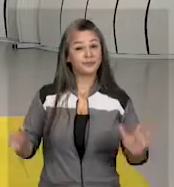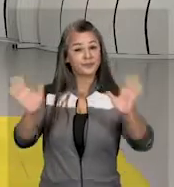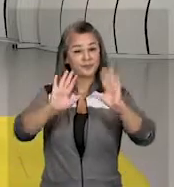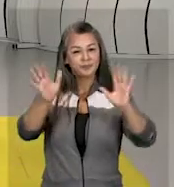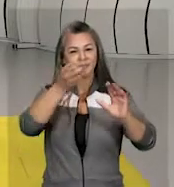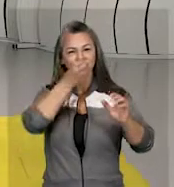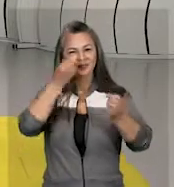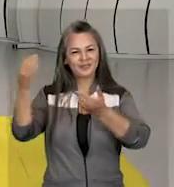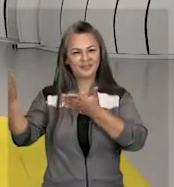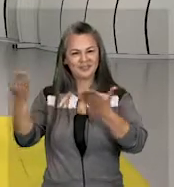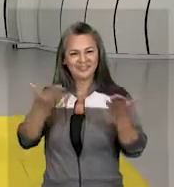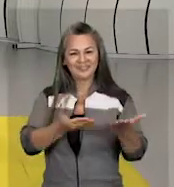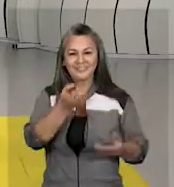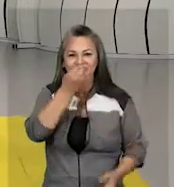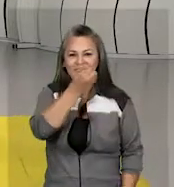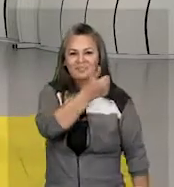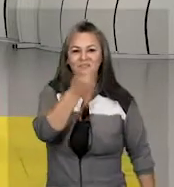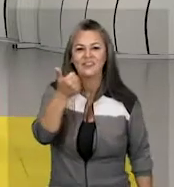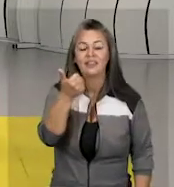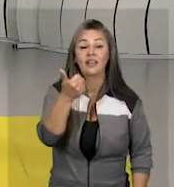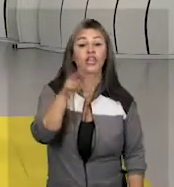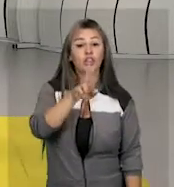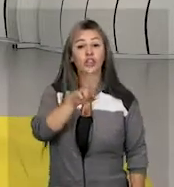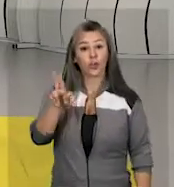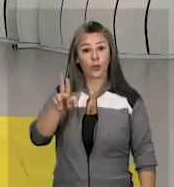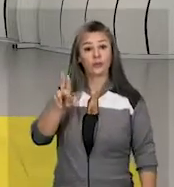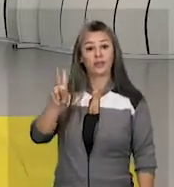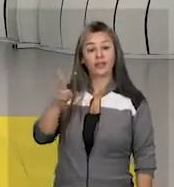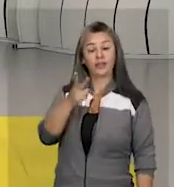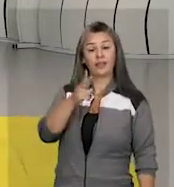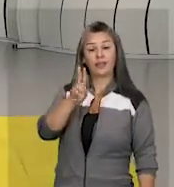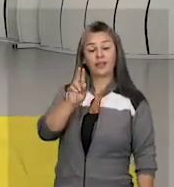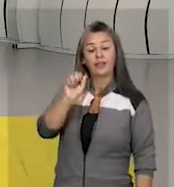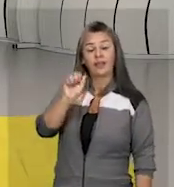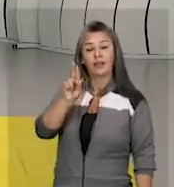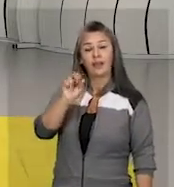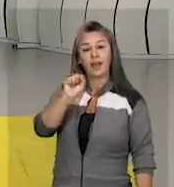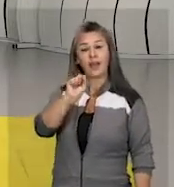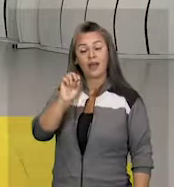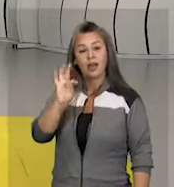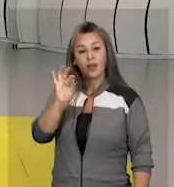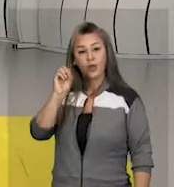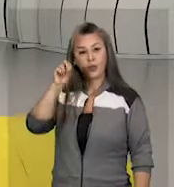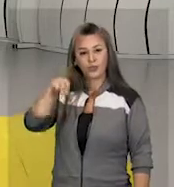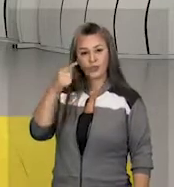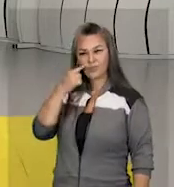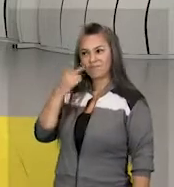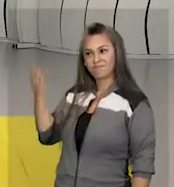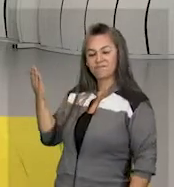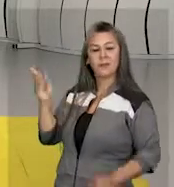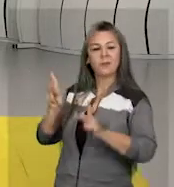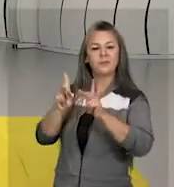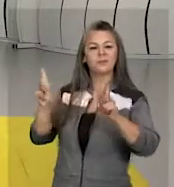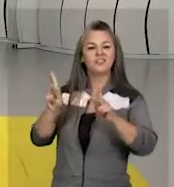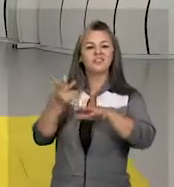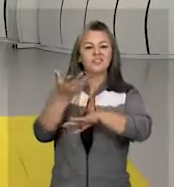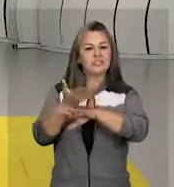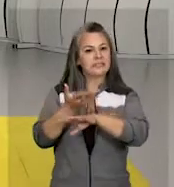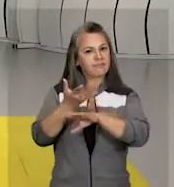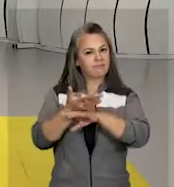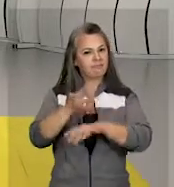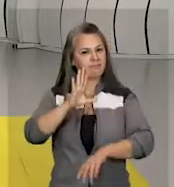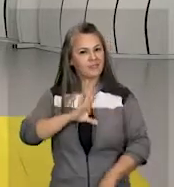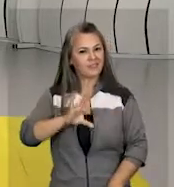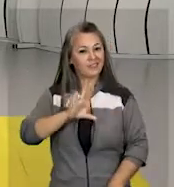Olá, seja bem-vindo, tudo bem? Meu nome é Halston, sou professor de português e hoje o nosso assunto é um tema